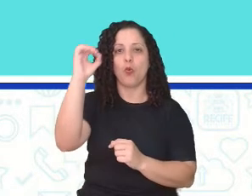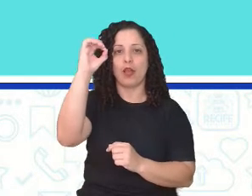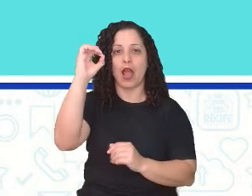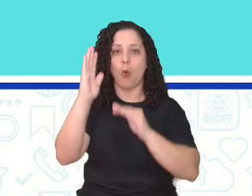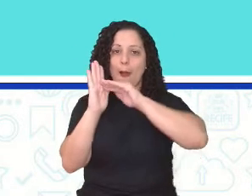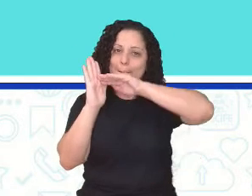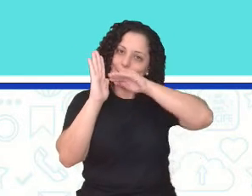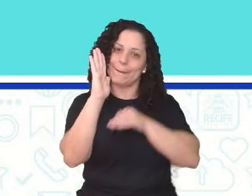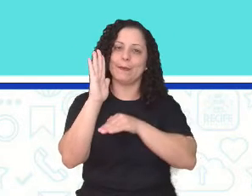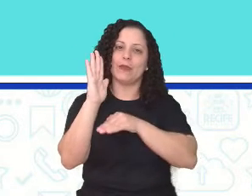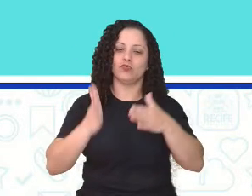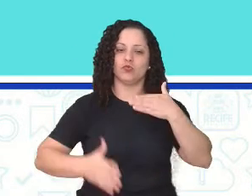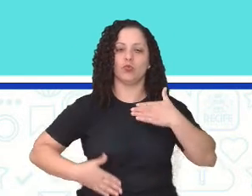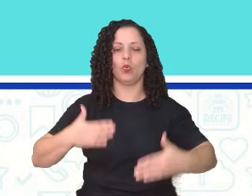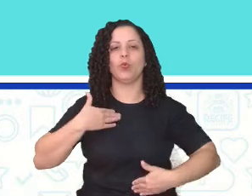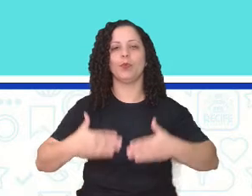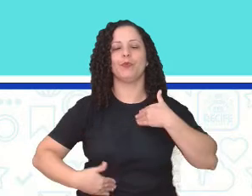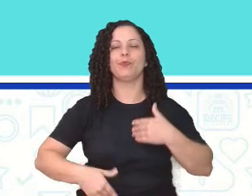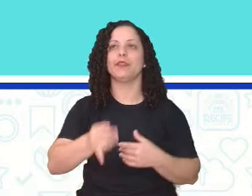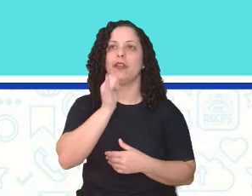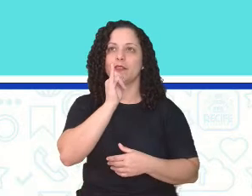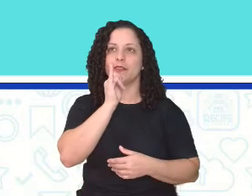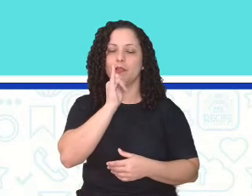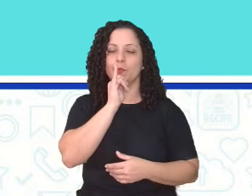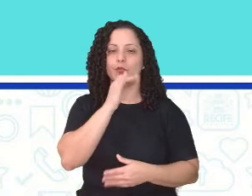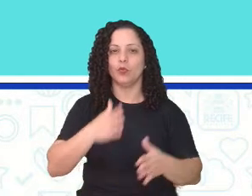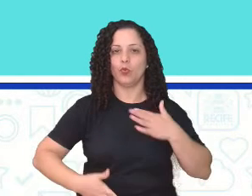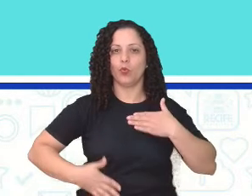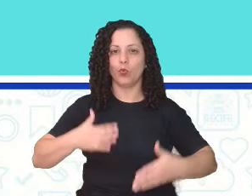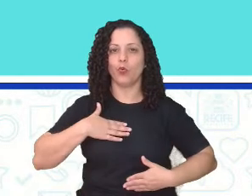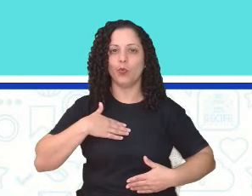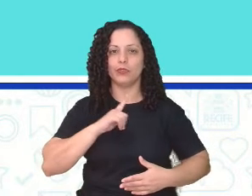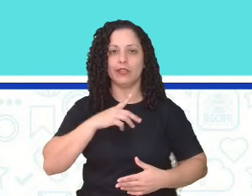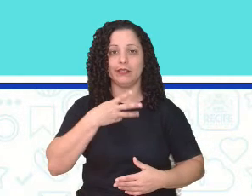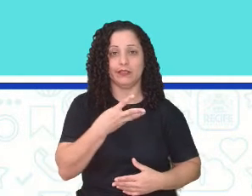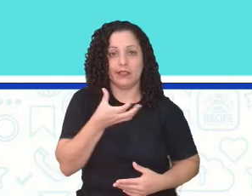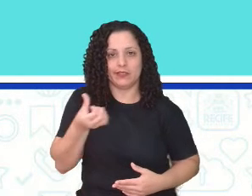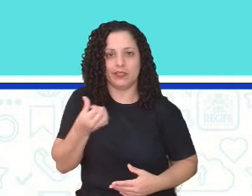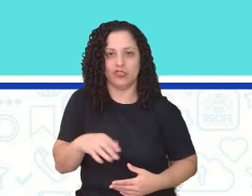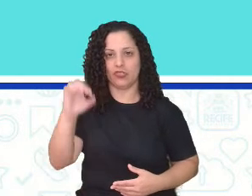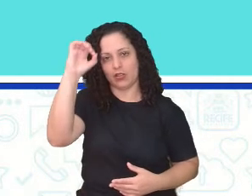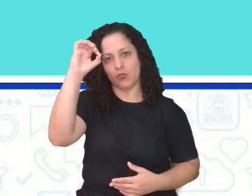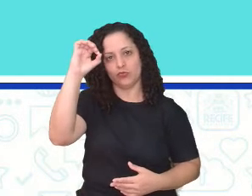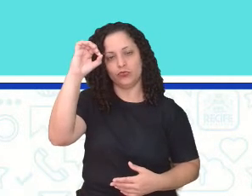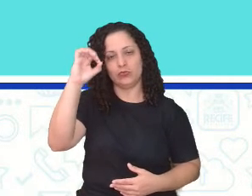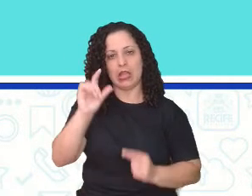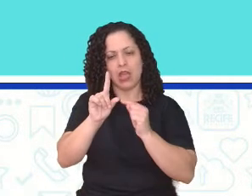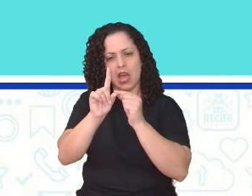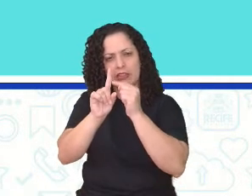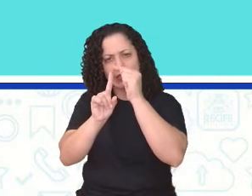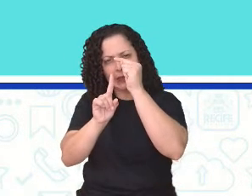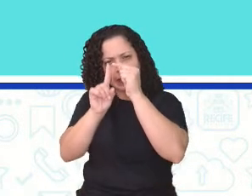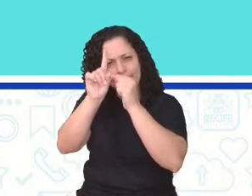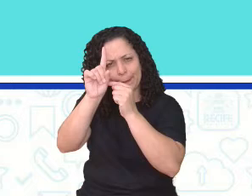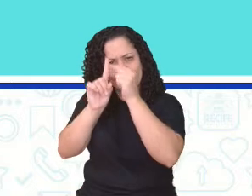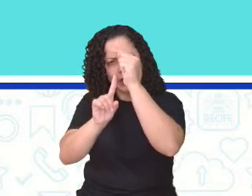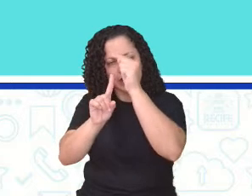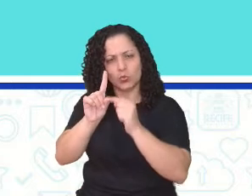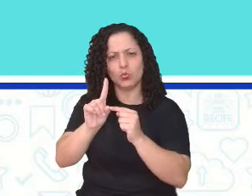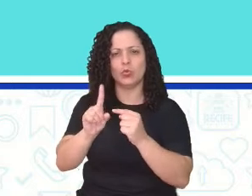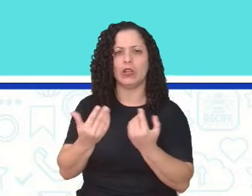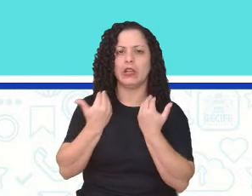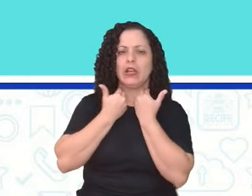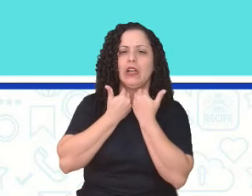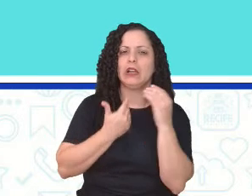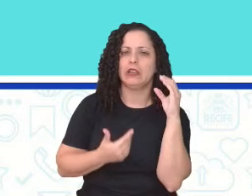nossa temperatura do corpo. Vamos dizer que nós tenhamos 36 graus a temperatura do nosso corpo, mais ou menos